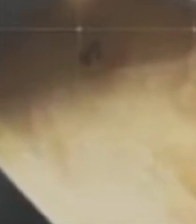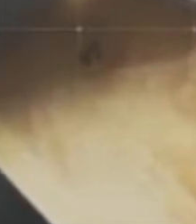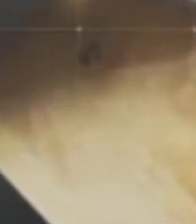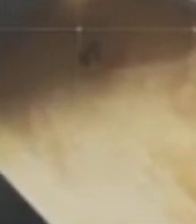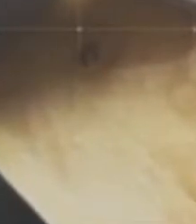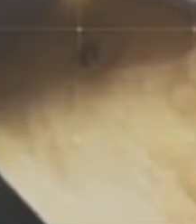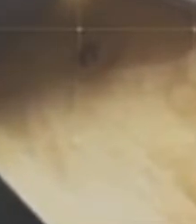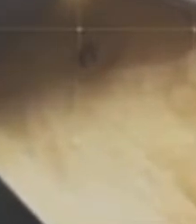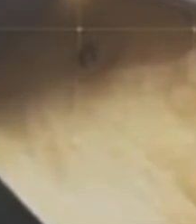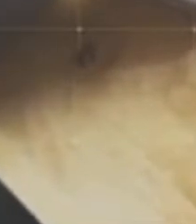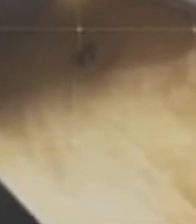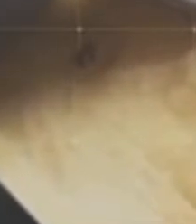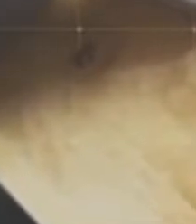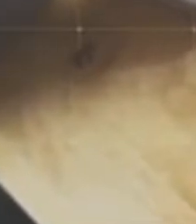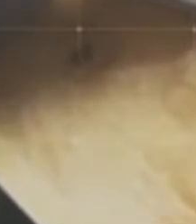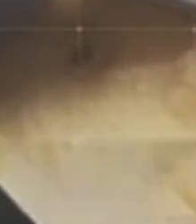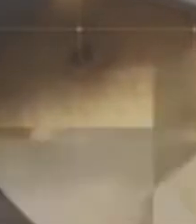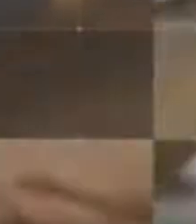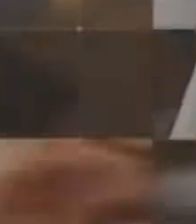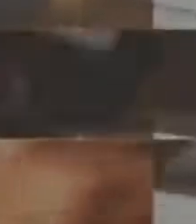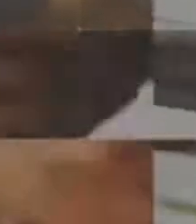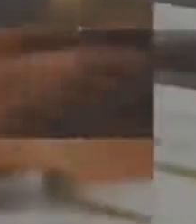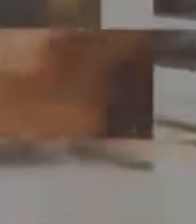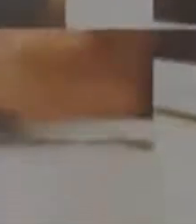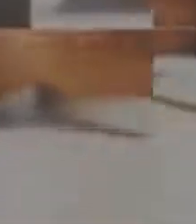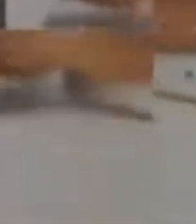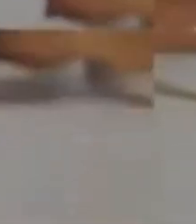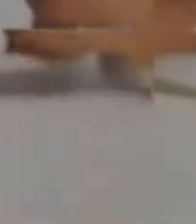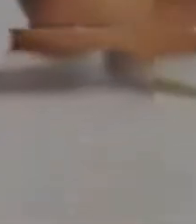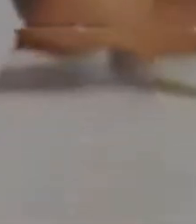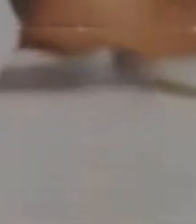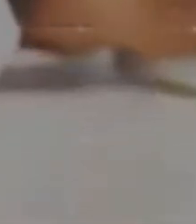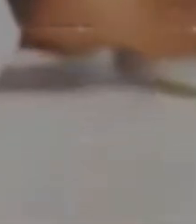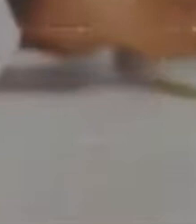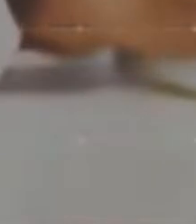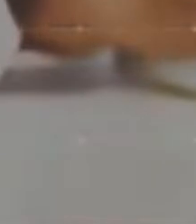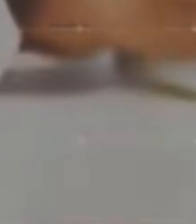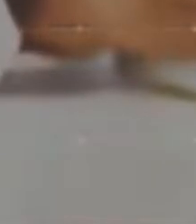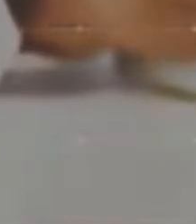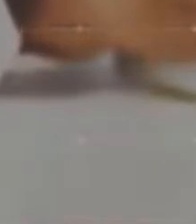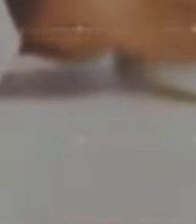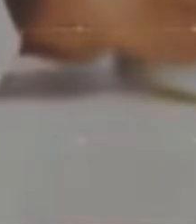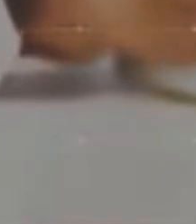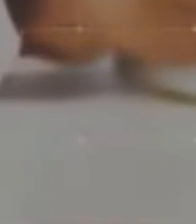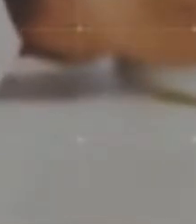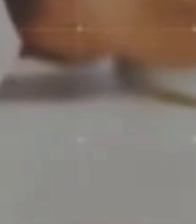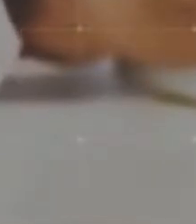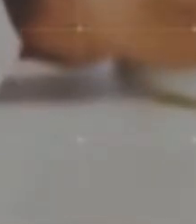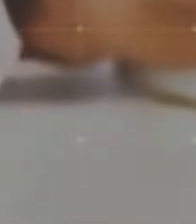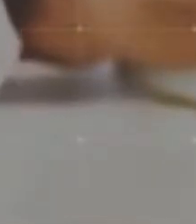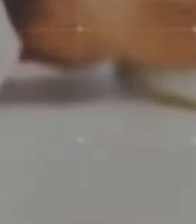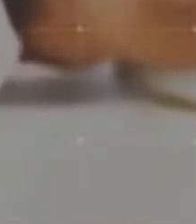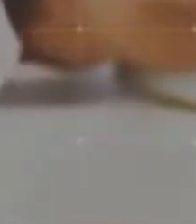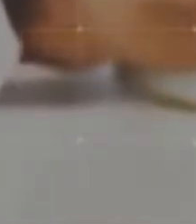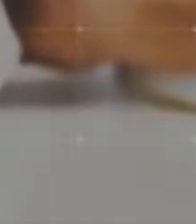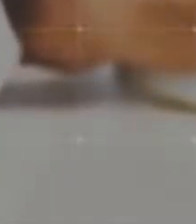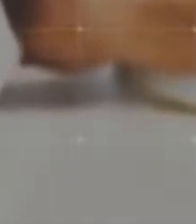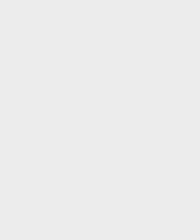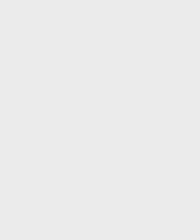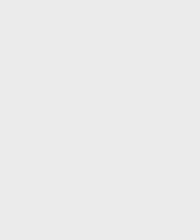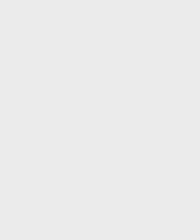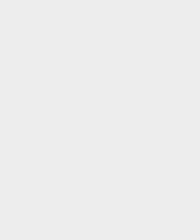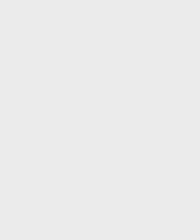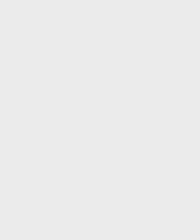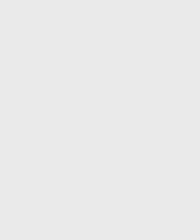envio devem ser pagos pela empresa. Acompanhe mais aqui na TV Justiça e nas nossas redes sociais.